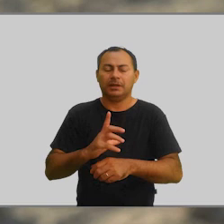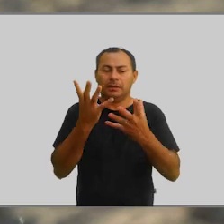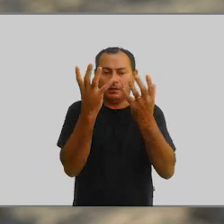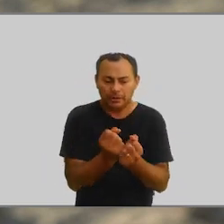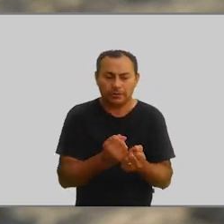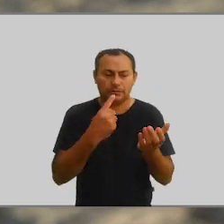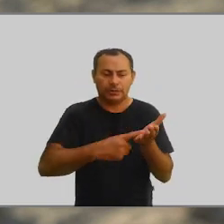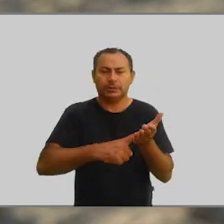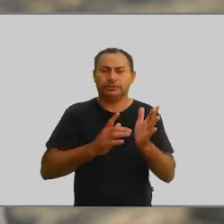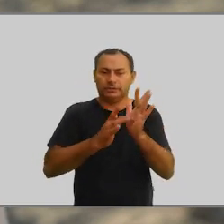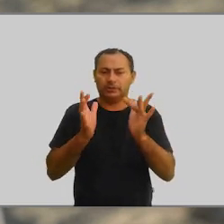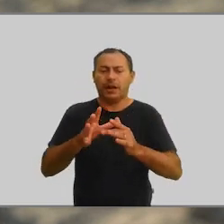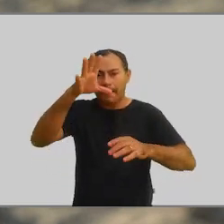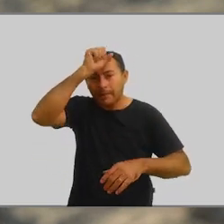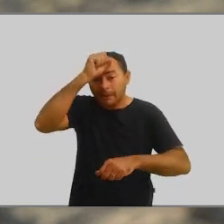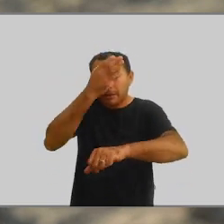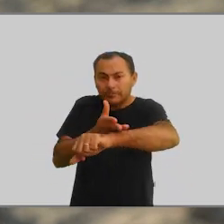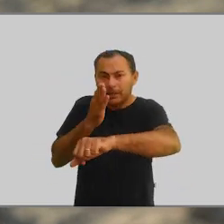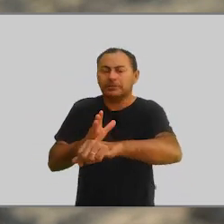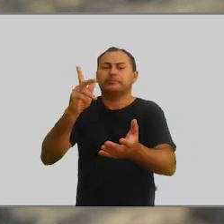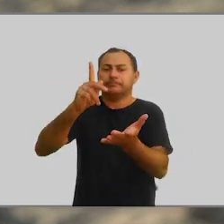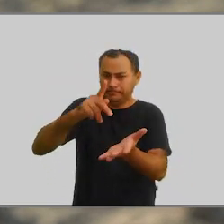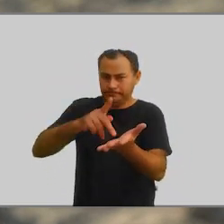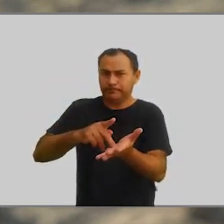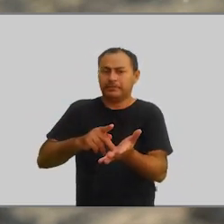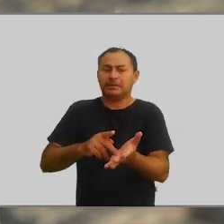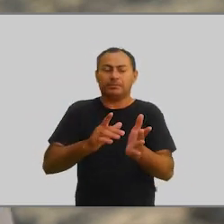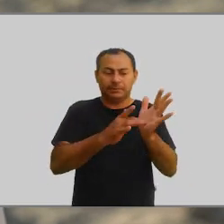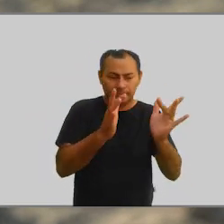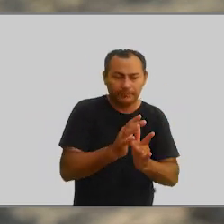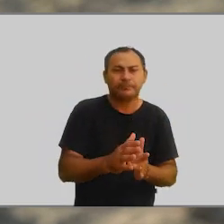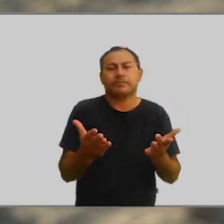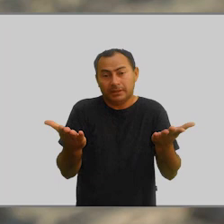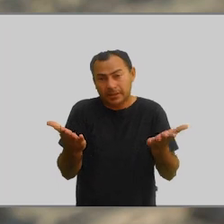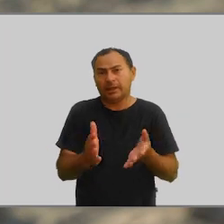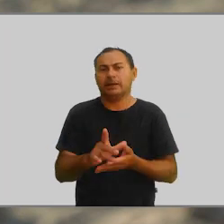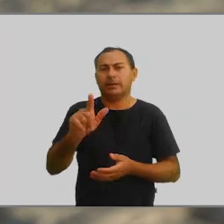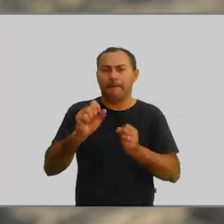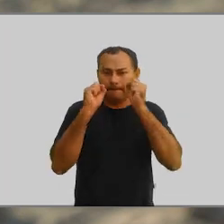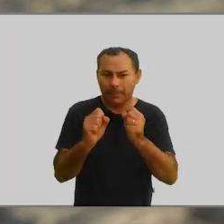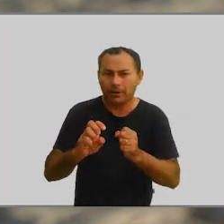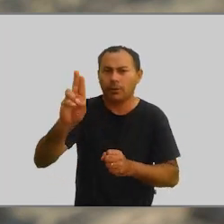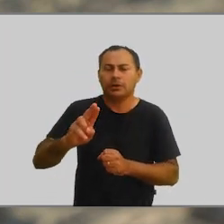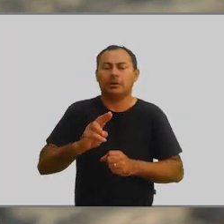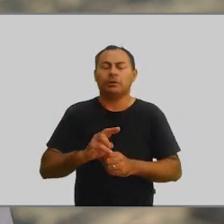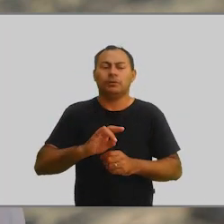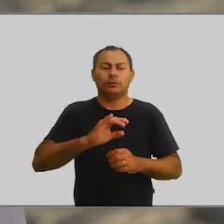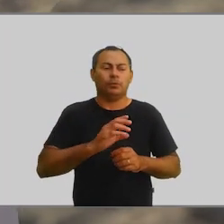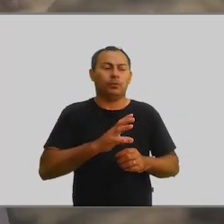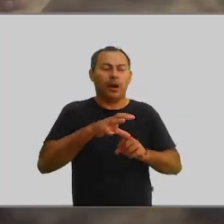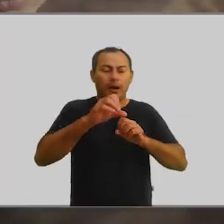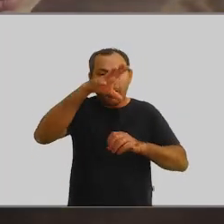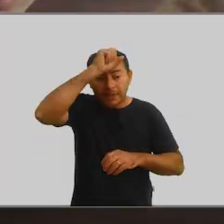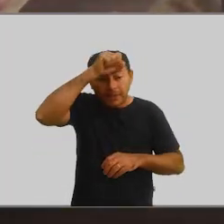o jugo de Jesus é aprender a colocar em prática essas verdades sobre ele, e aí então poderemos usar o jugo